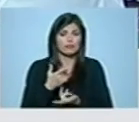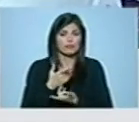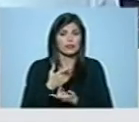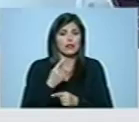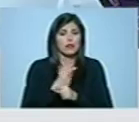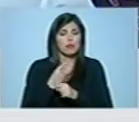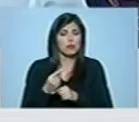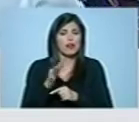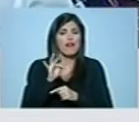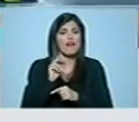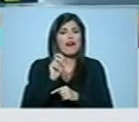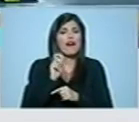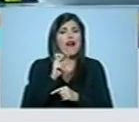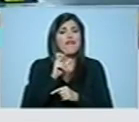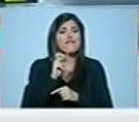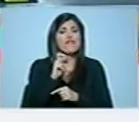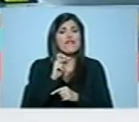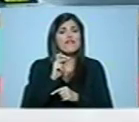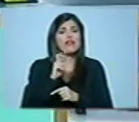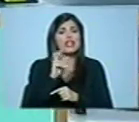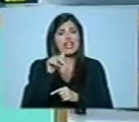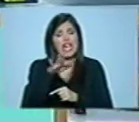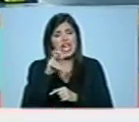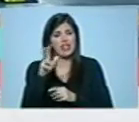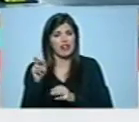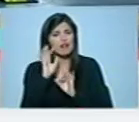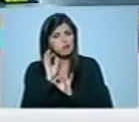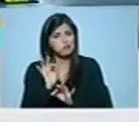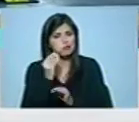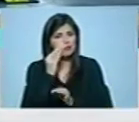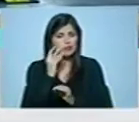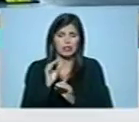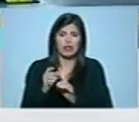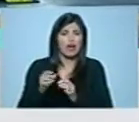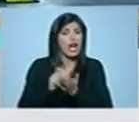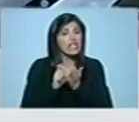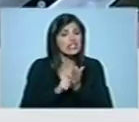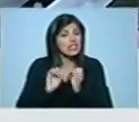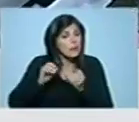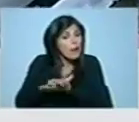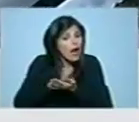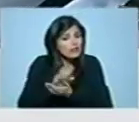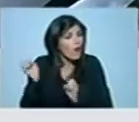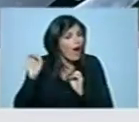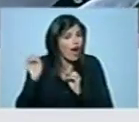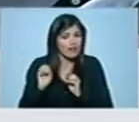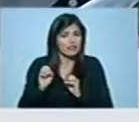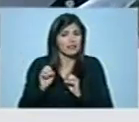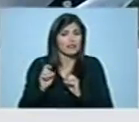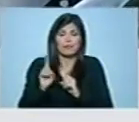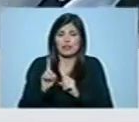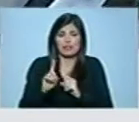porque também a farinheira não é um enchido. Na original, na receita de... original não entrava, é isso? Não, não, isso não entrava. É verdade. Nem